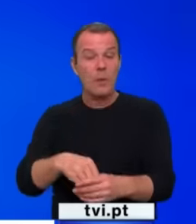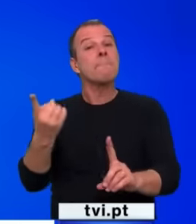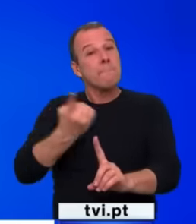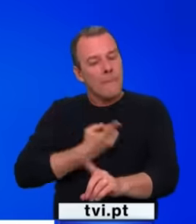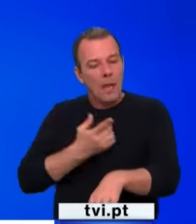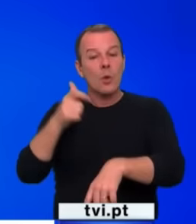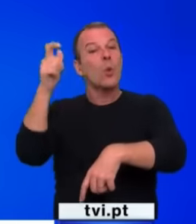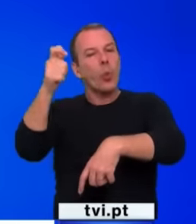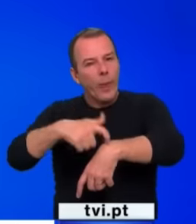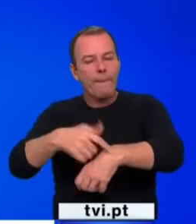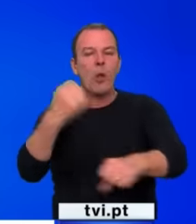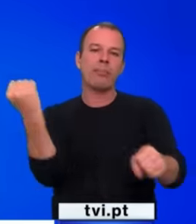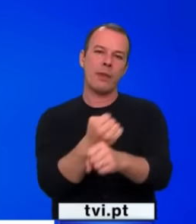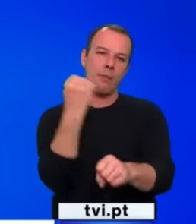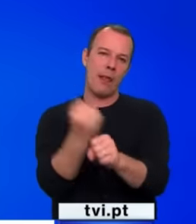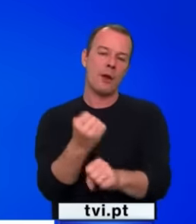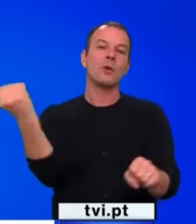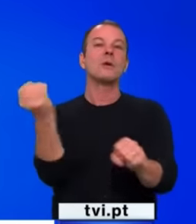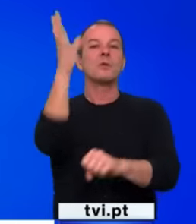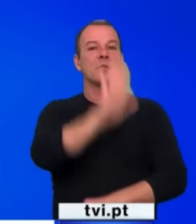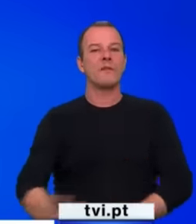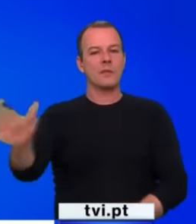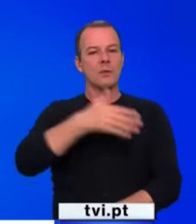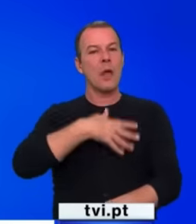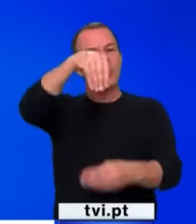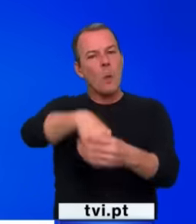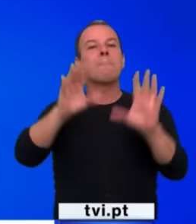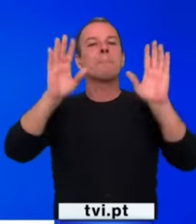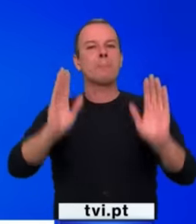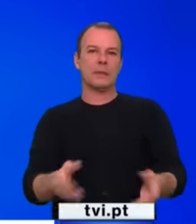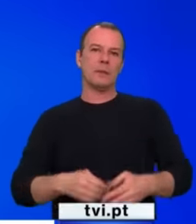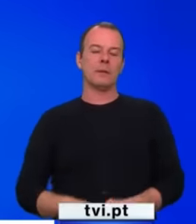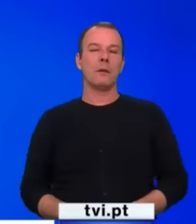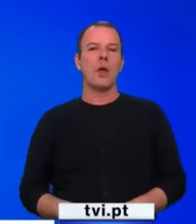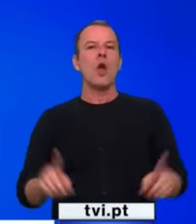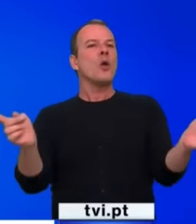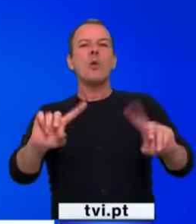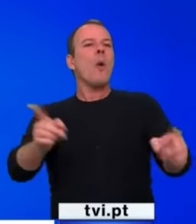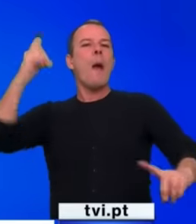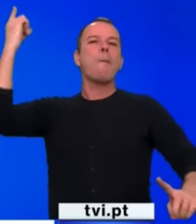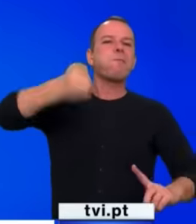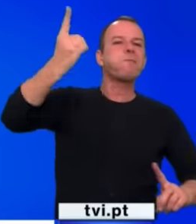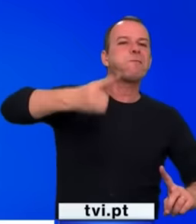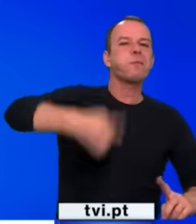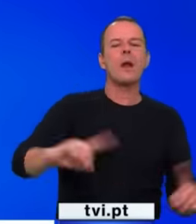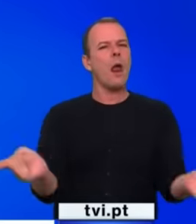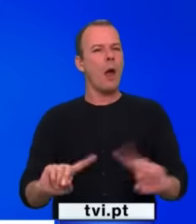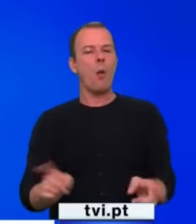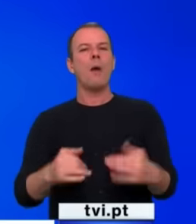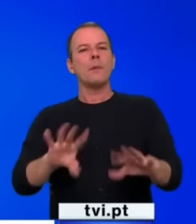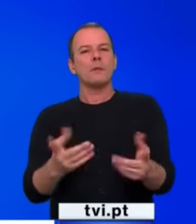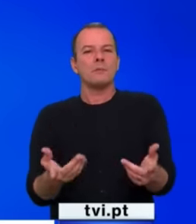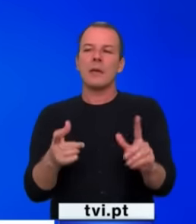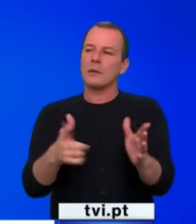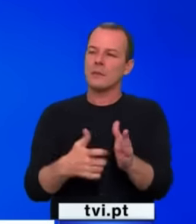algum tempo ao Serviço Nacional de Saúde, algum tempo mínimo. Não será, obviamente, uma imposição, mas procuraremos as condições, os